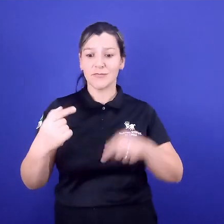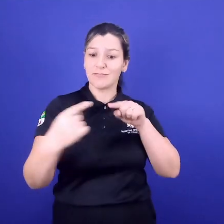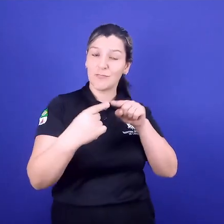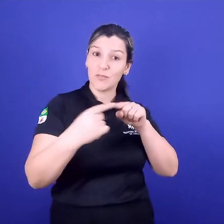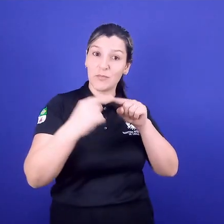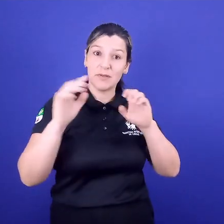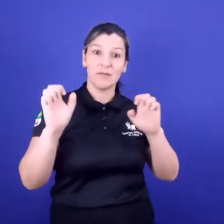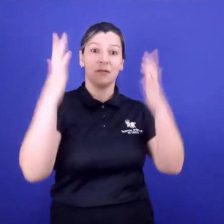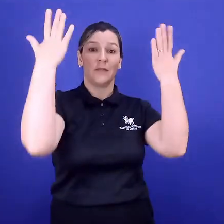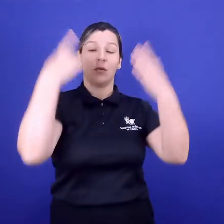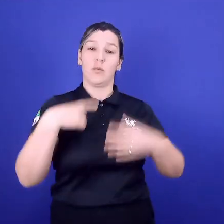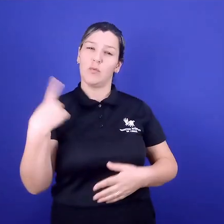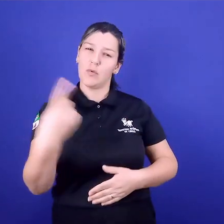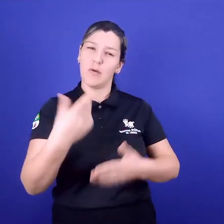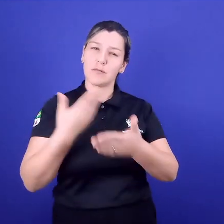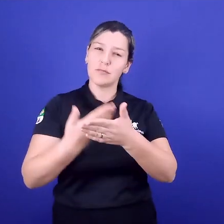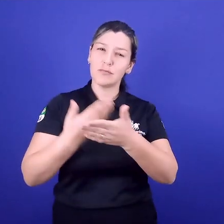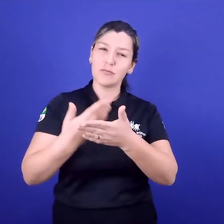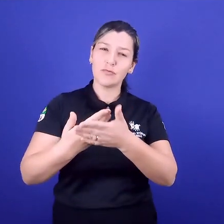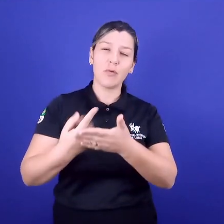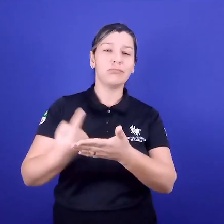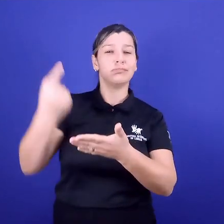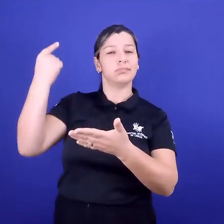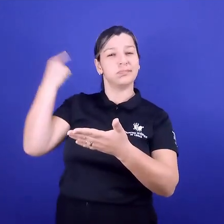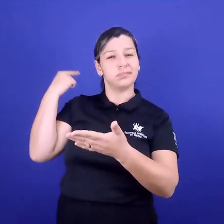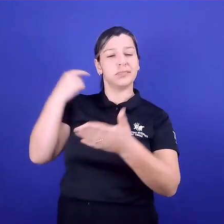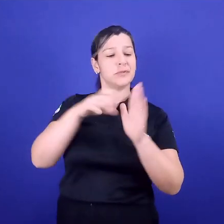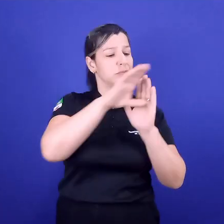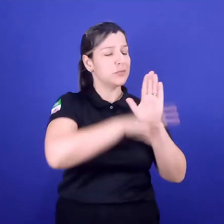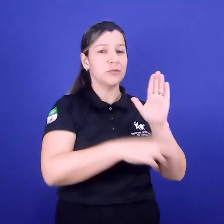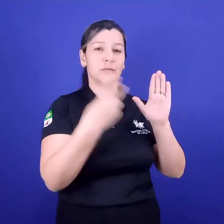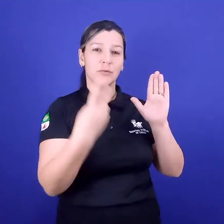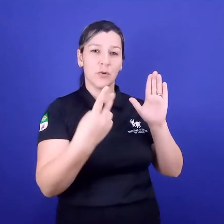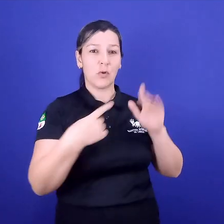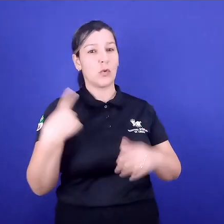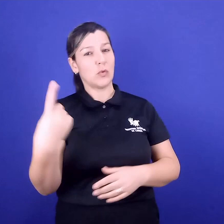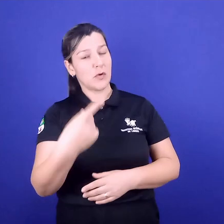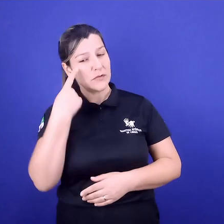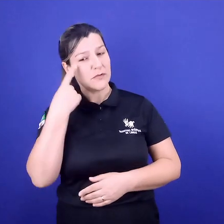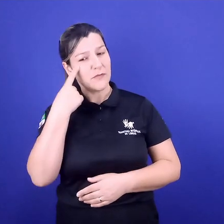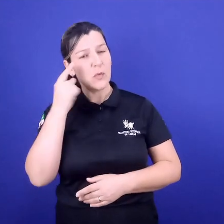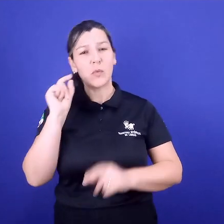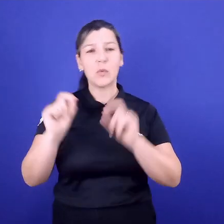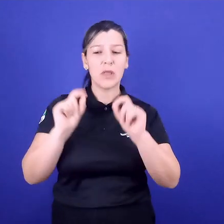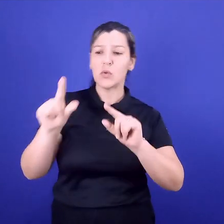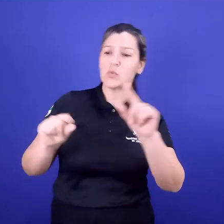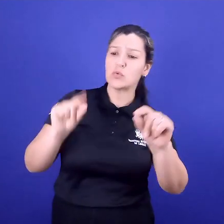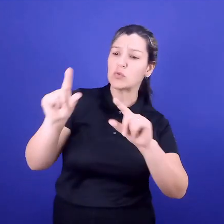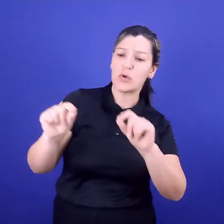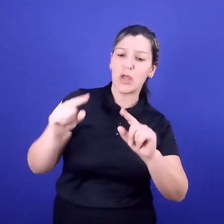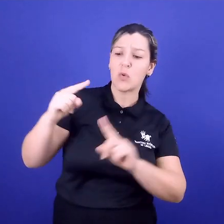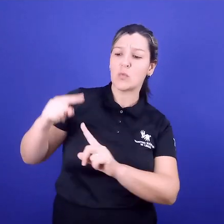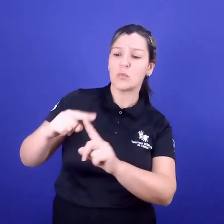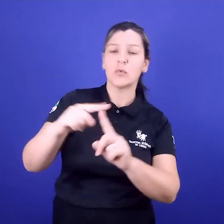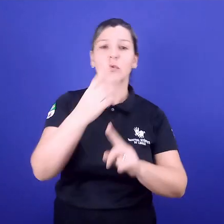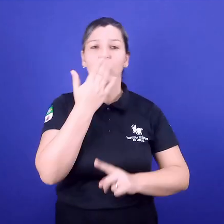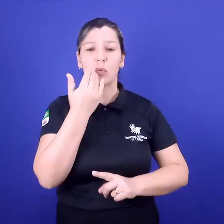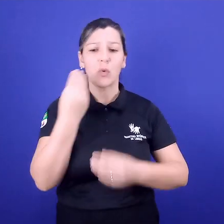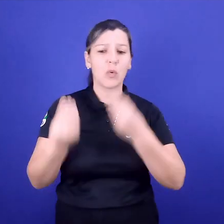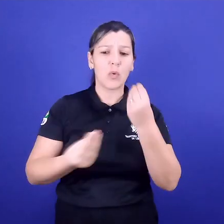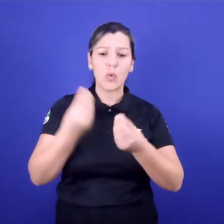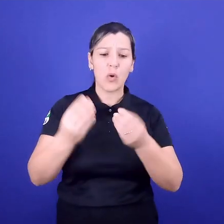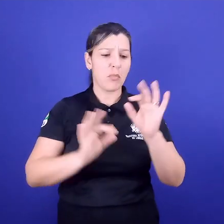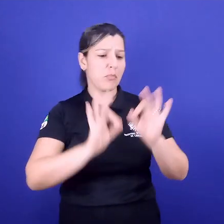viu no capítulo 2 como é que a gente faz para escolher adequadamente o que a gente serve em um evento, né? Como que a gente faz para